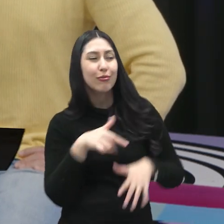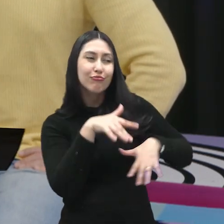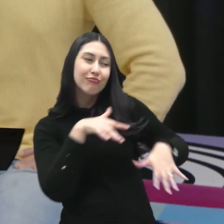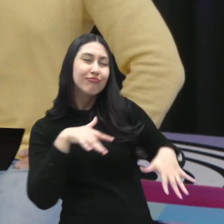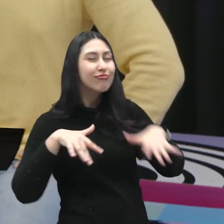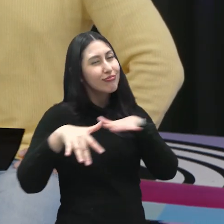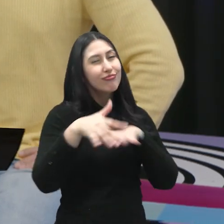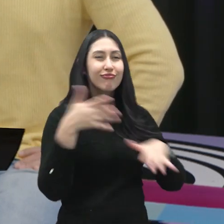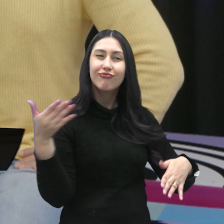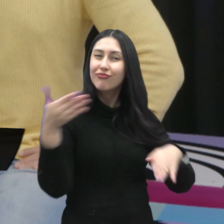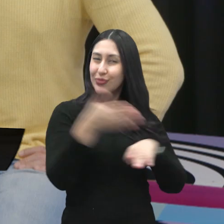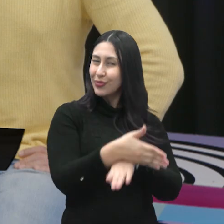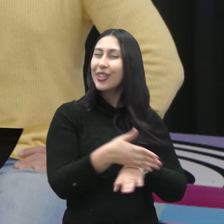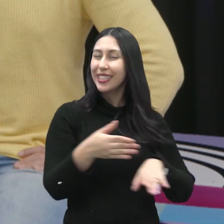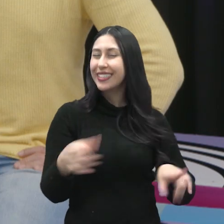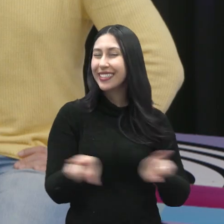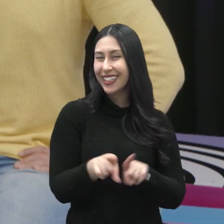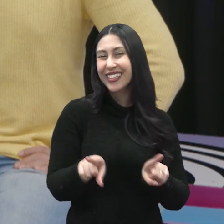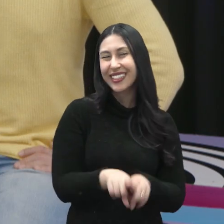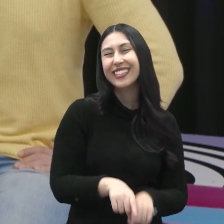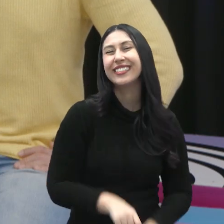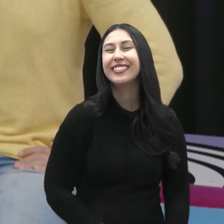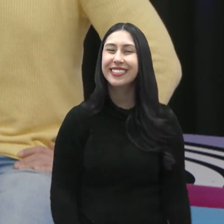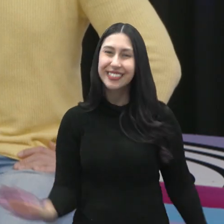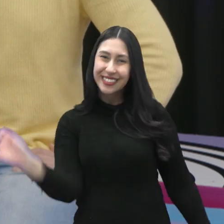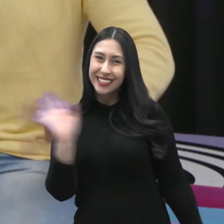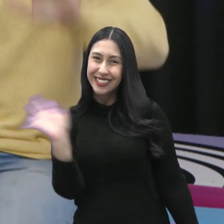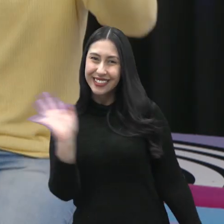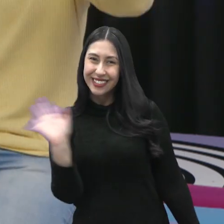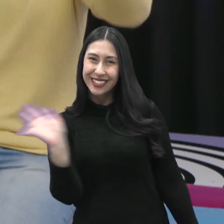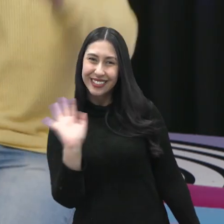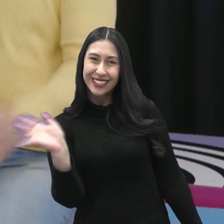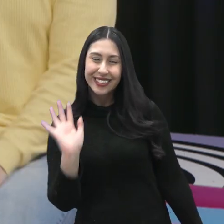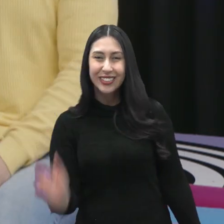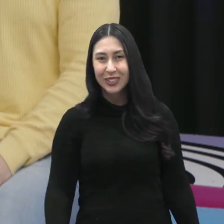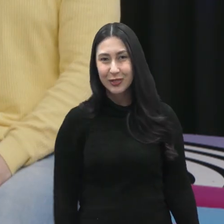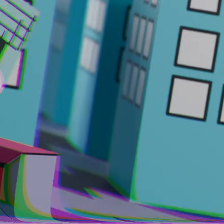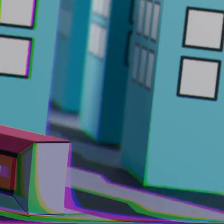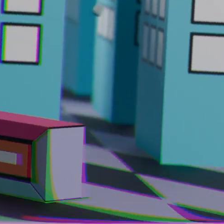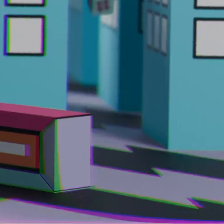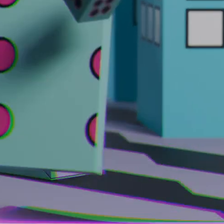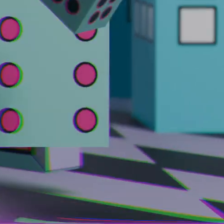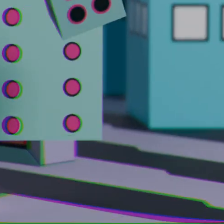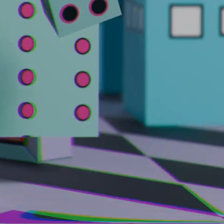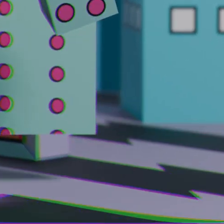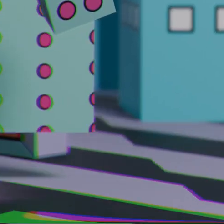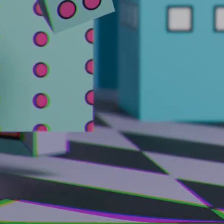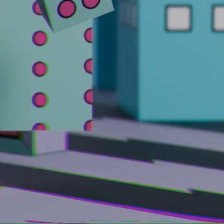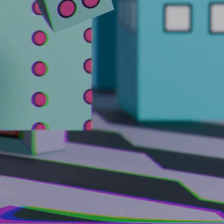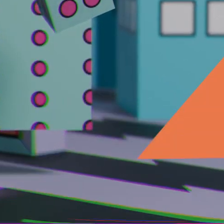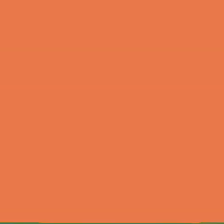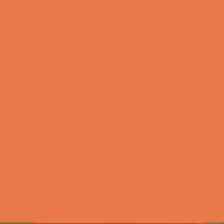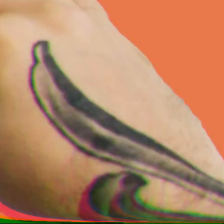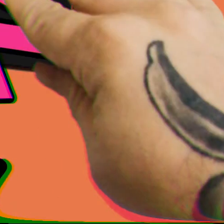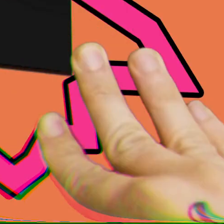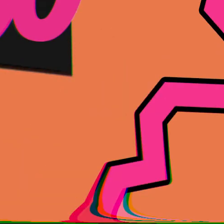eu tô Então, por aí. Se nos não for vemos aqui, os semana outros que vem. programas, a gente tá aí. Tchau. Tchau, gente.